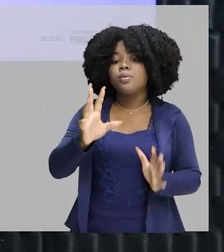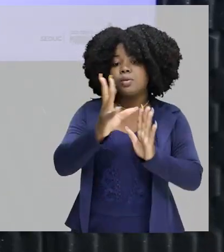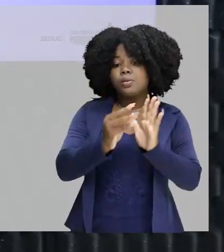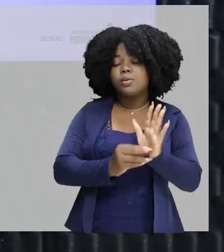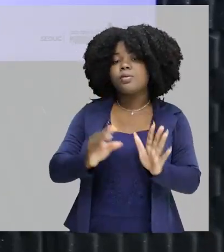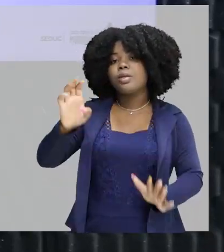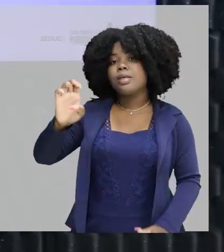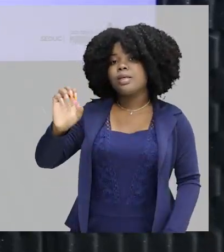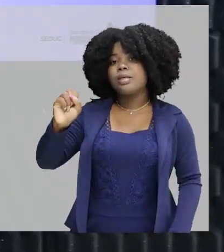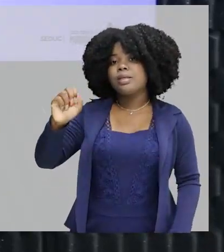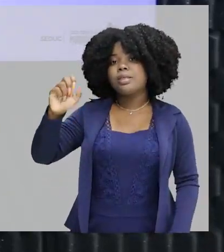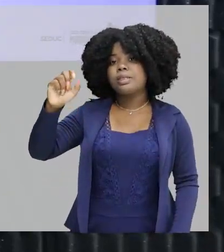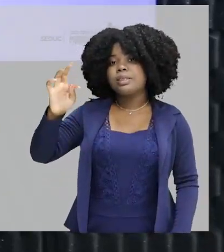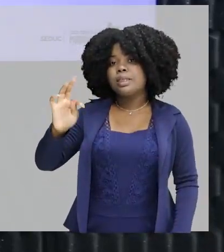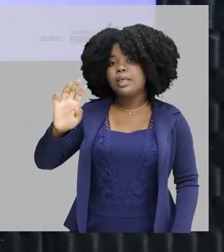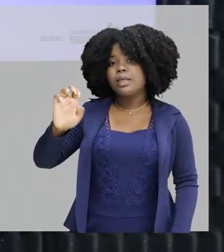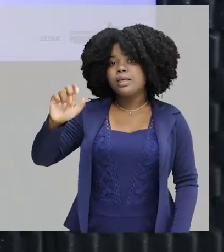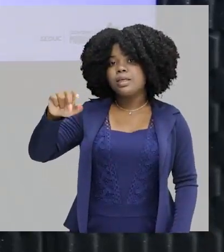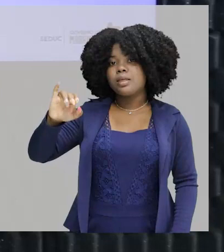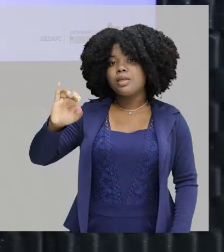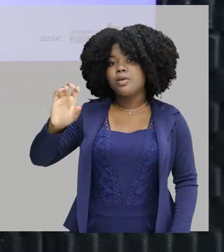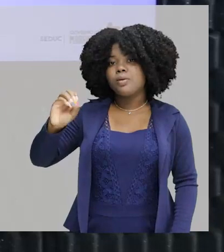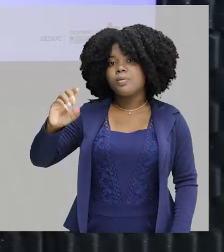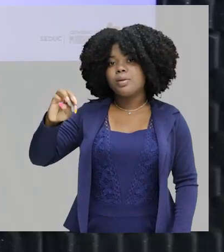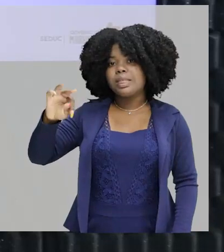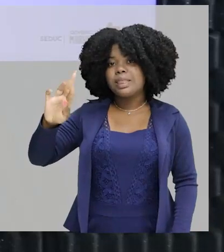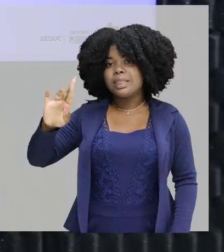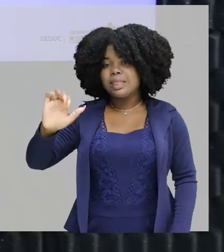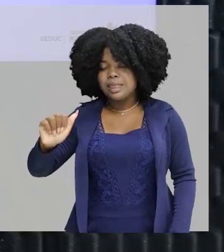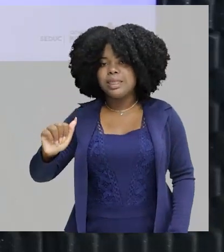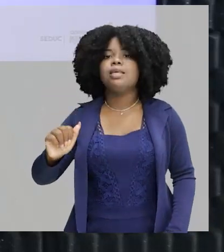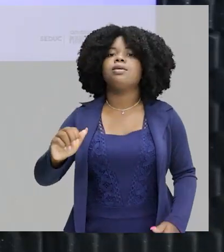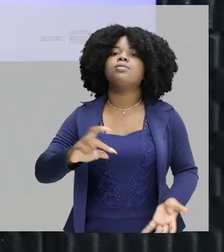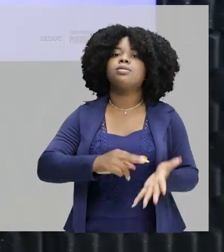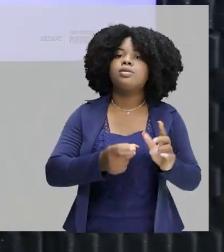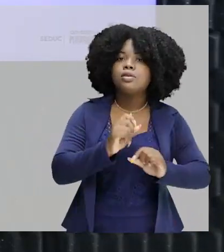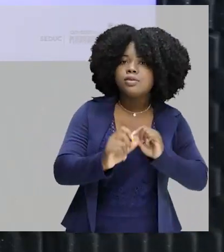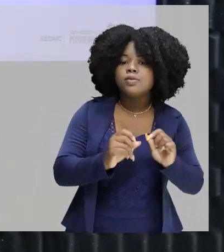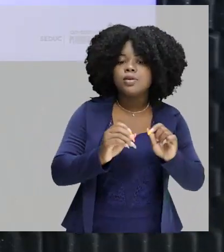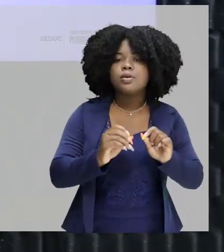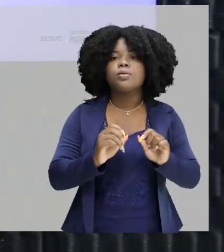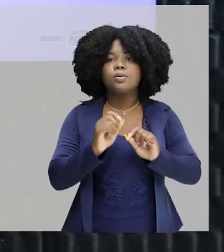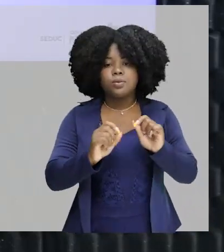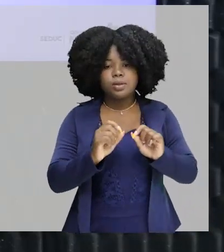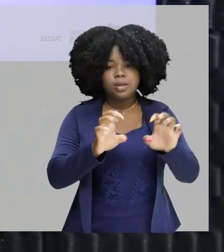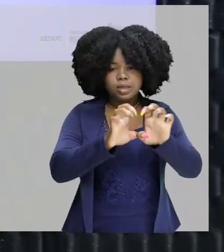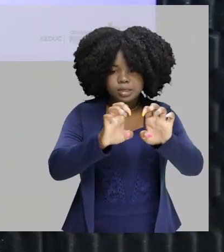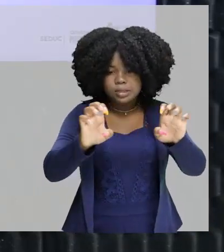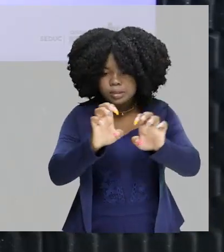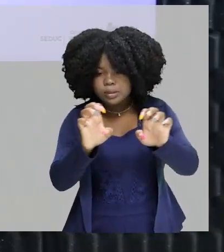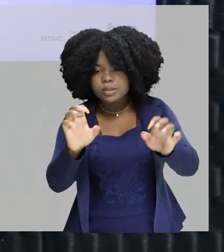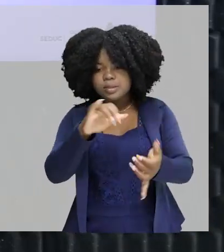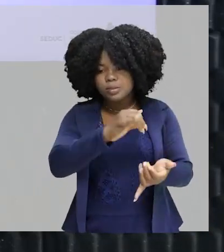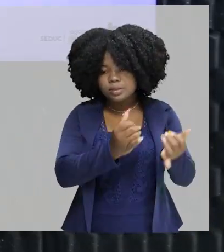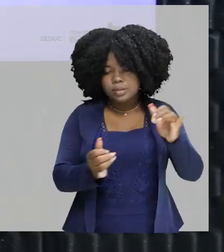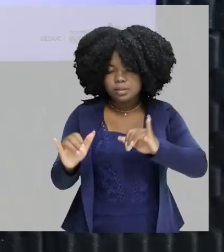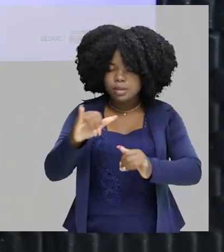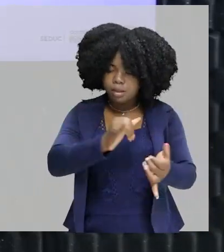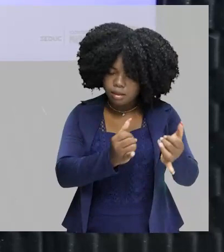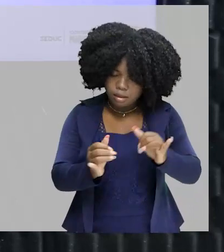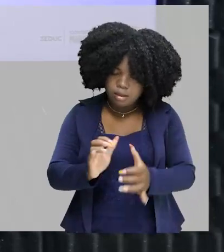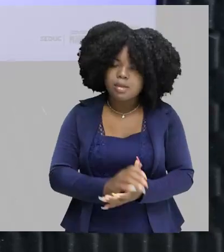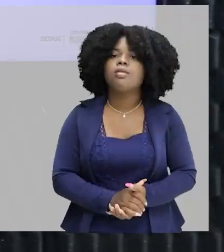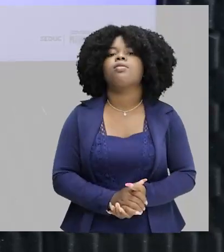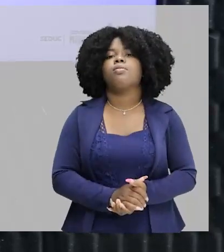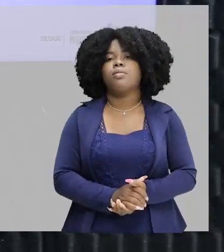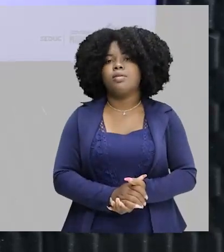estequiometria, ou seja, os cálculos químicos, tudo bem? Bom, é uma parte da química, né, que a gente vai relacionar